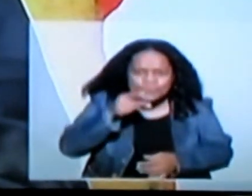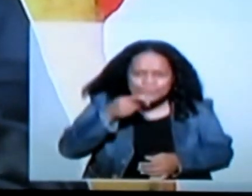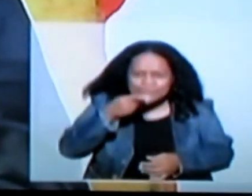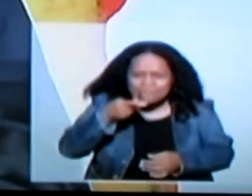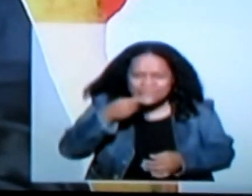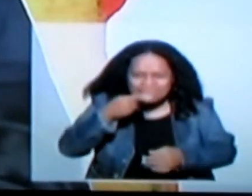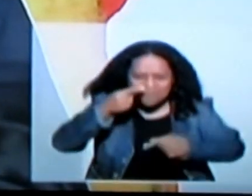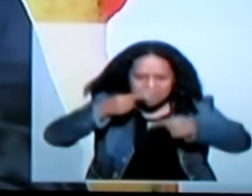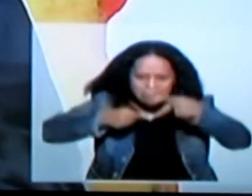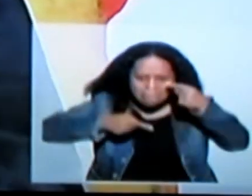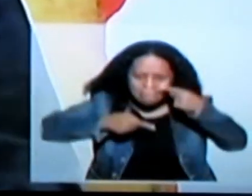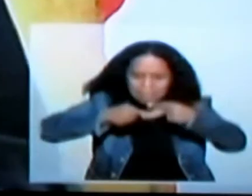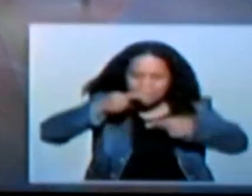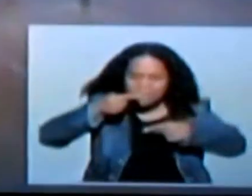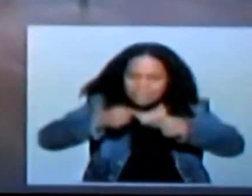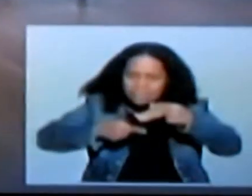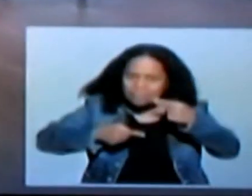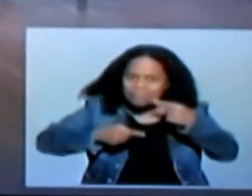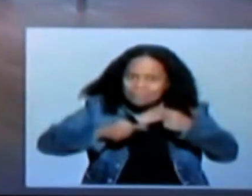Você fala palavrão. Aí eu